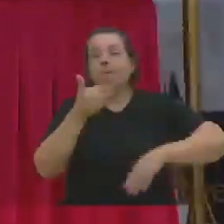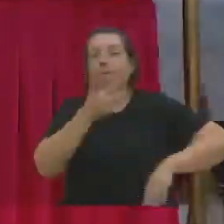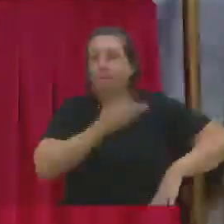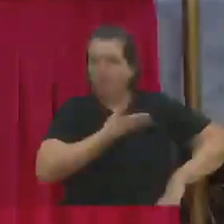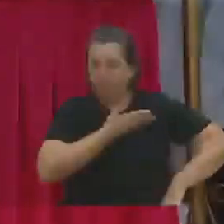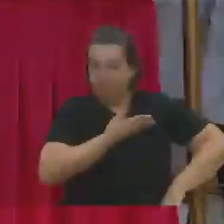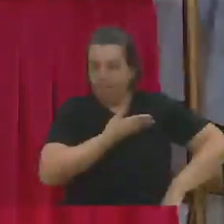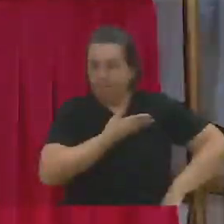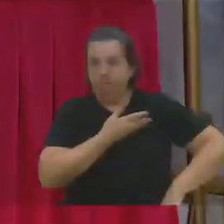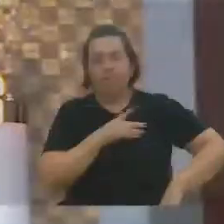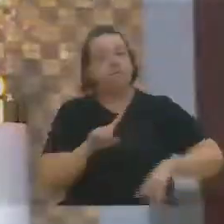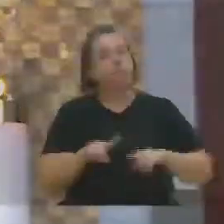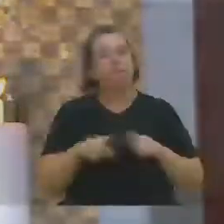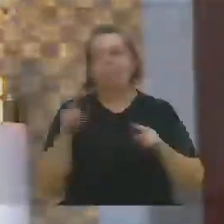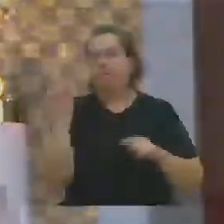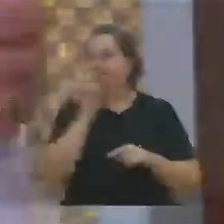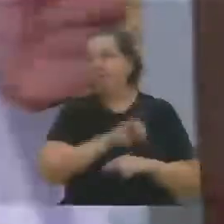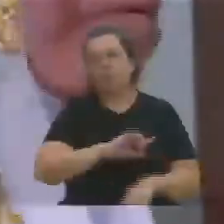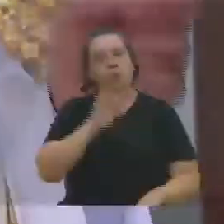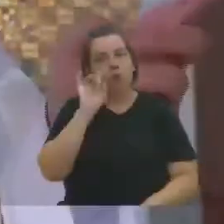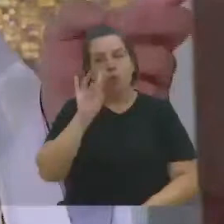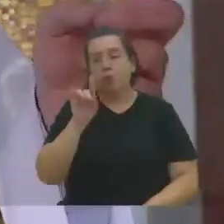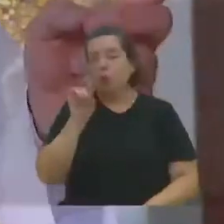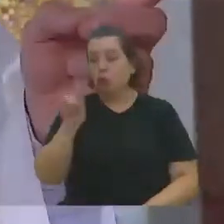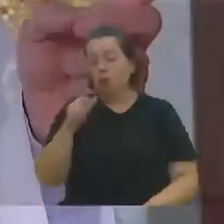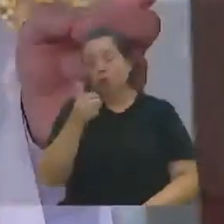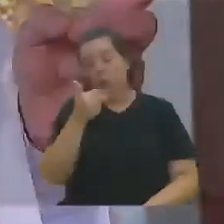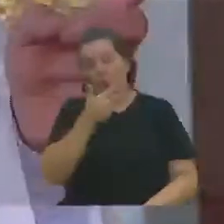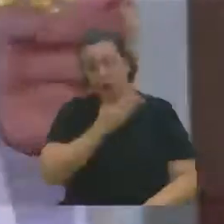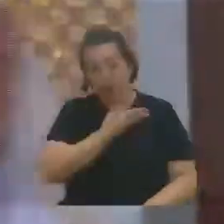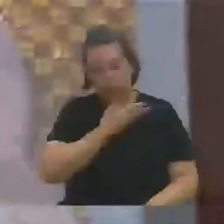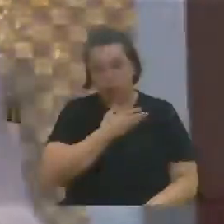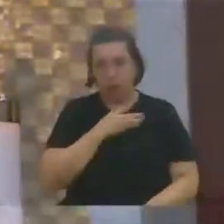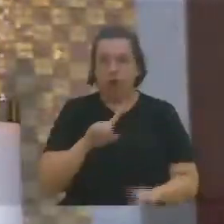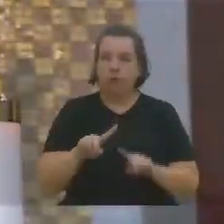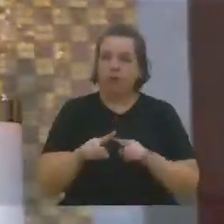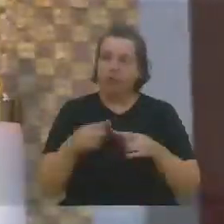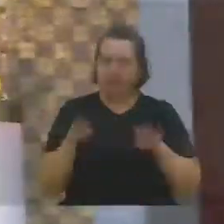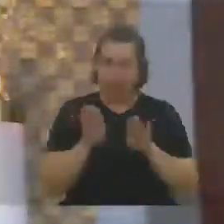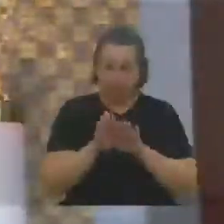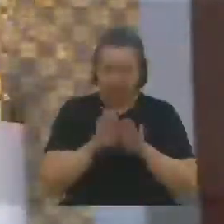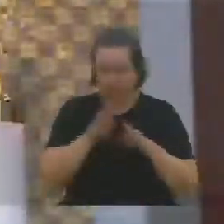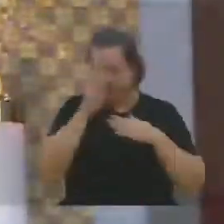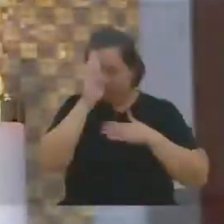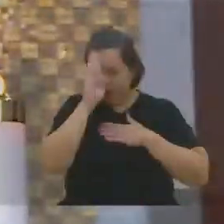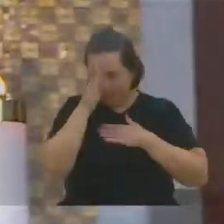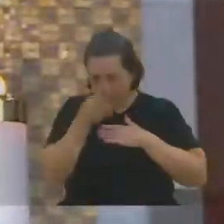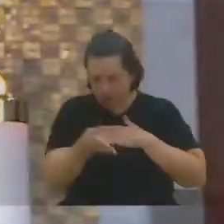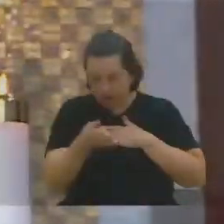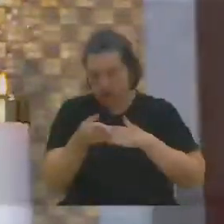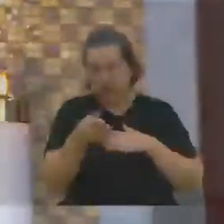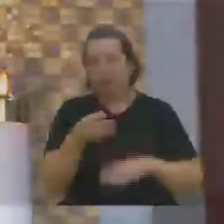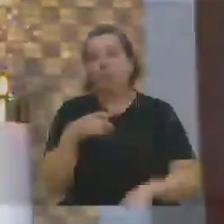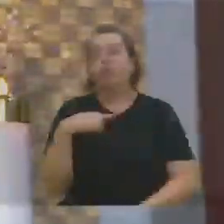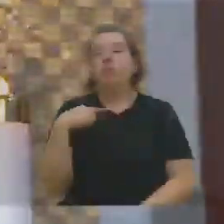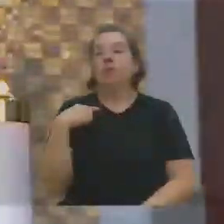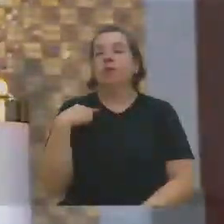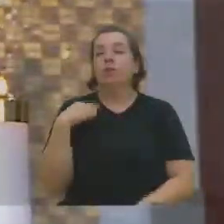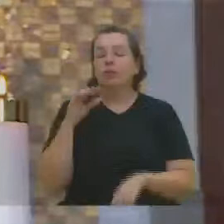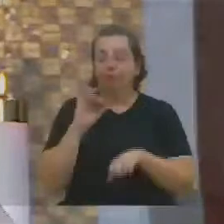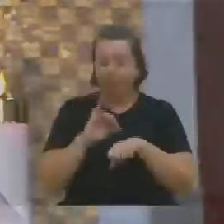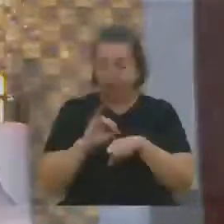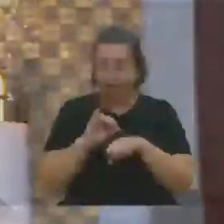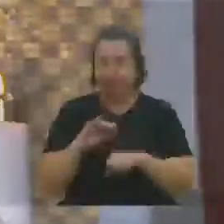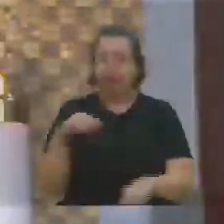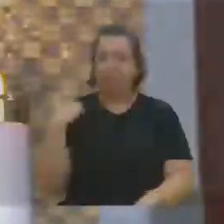Mas não somente o centro dos discípulos, mas principalmente o centro da